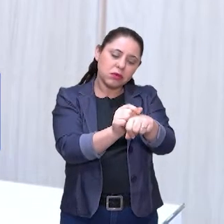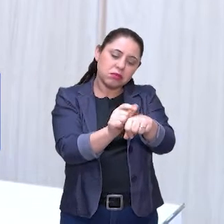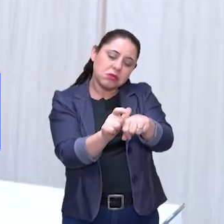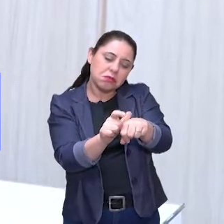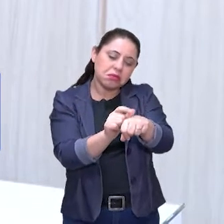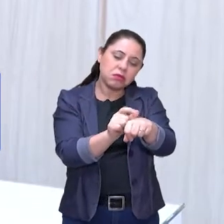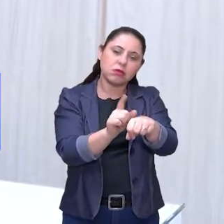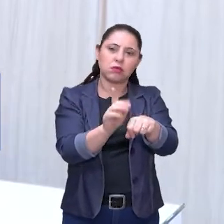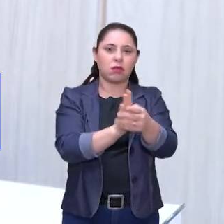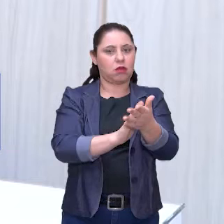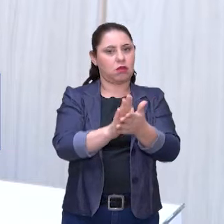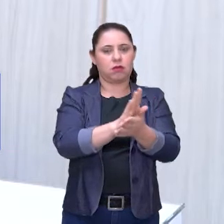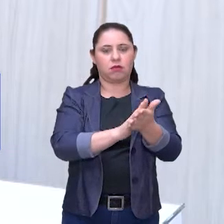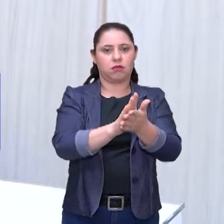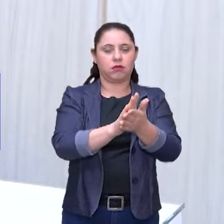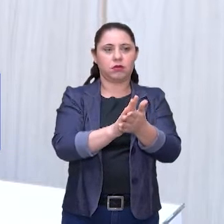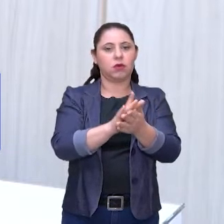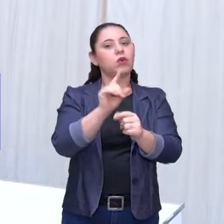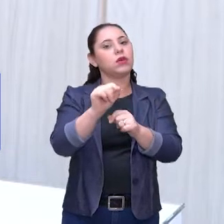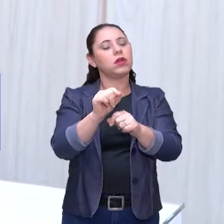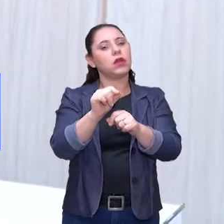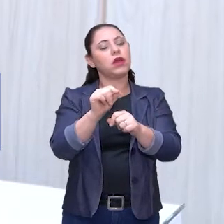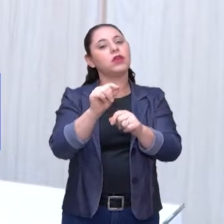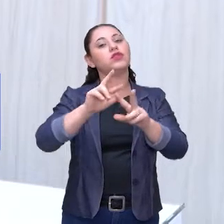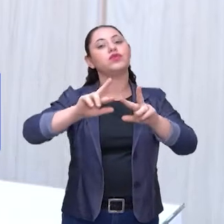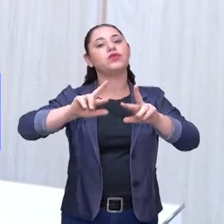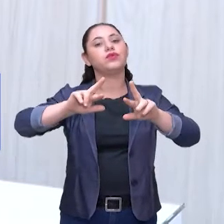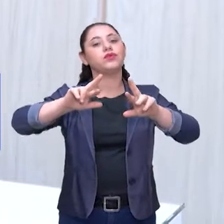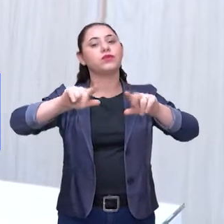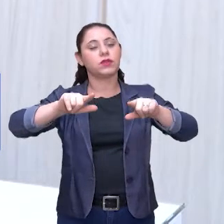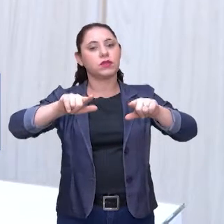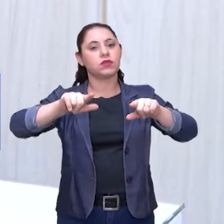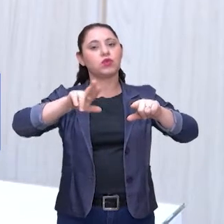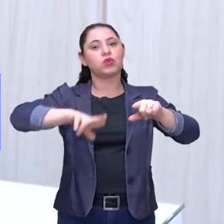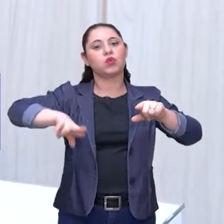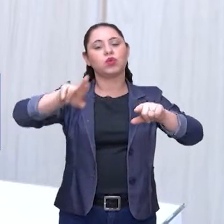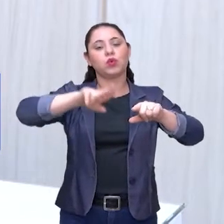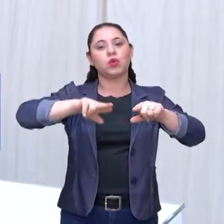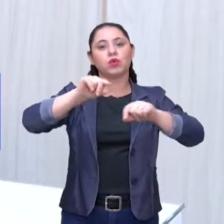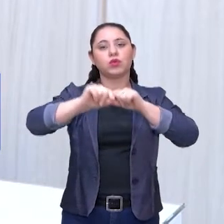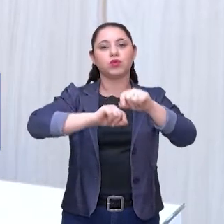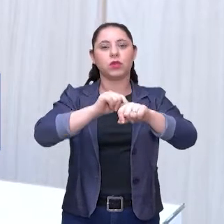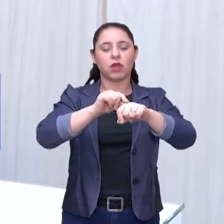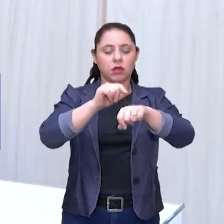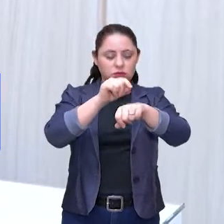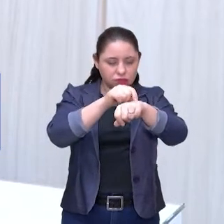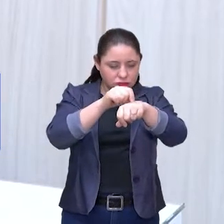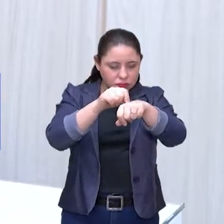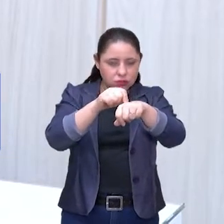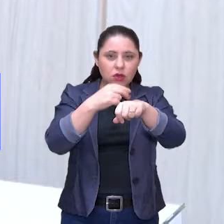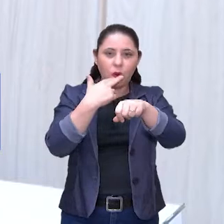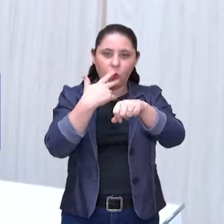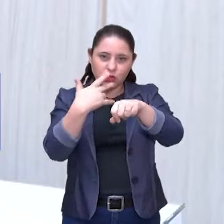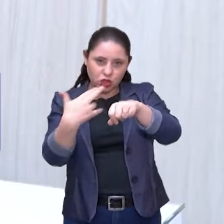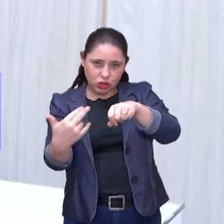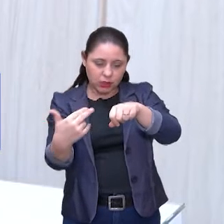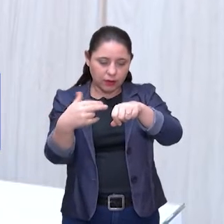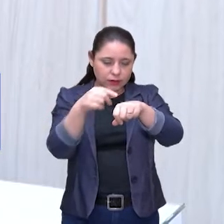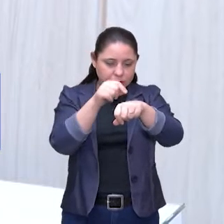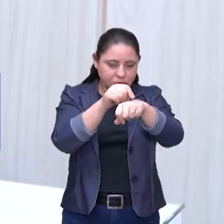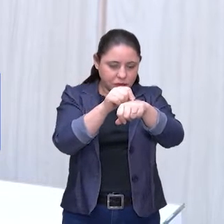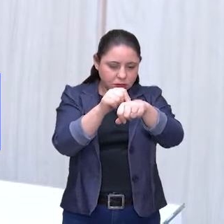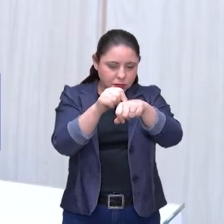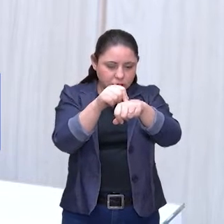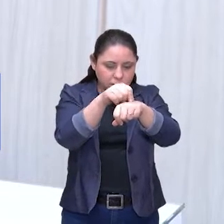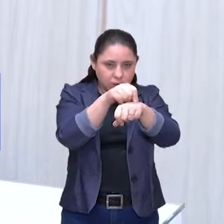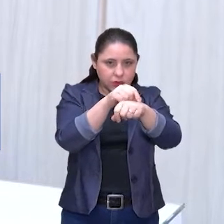vitiligo estável, né, não está aumentando, aí é um tratamento totalmente diferente. Geralmente a gente tenta repigmentar